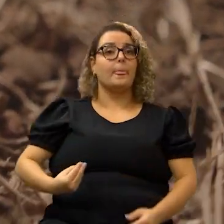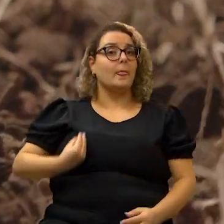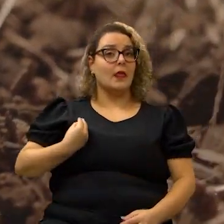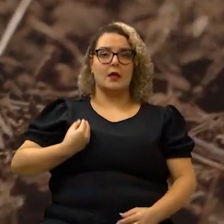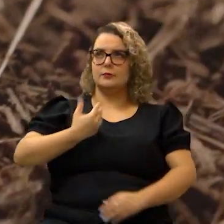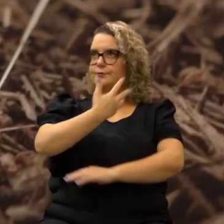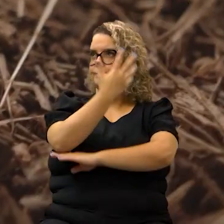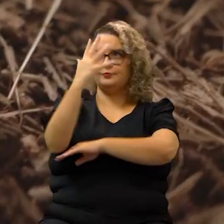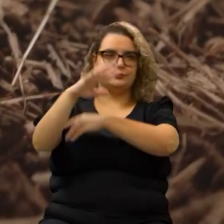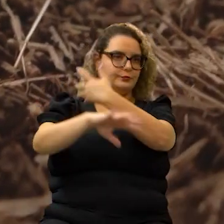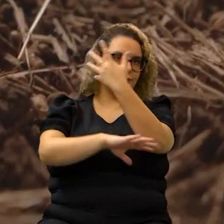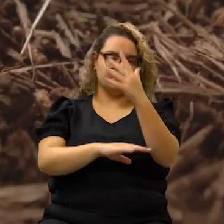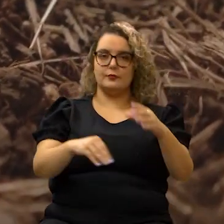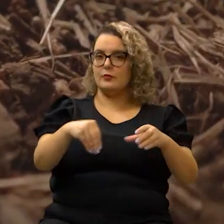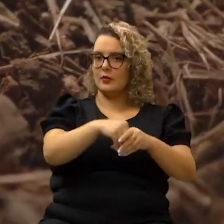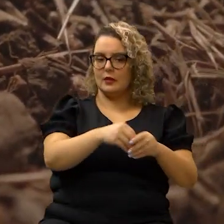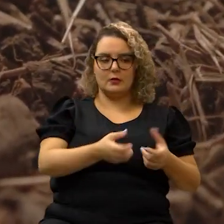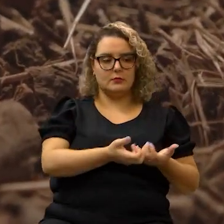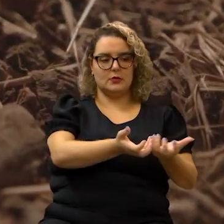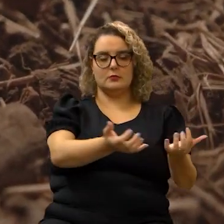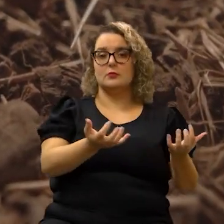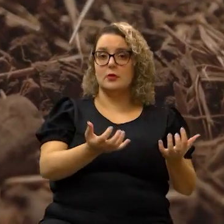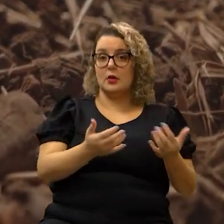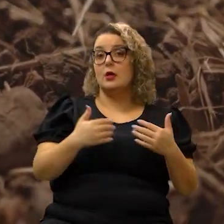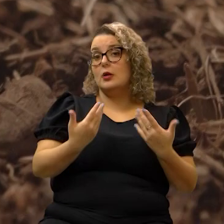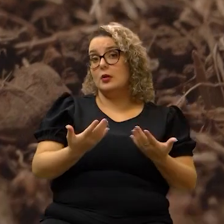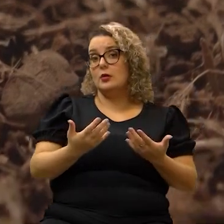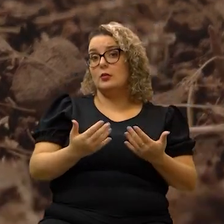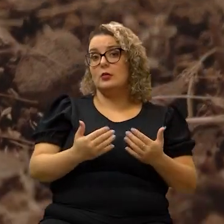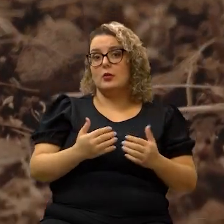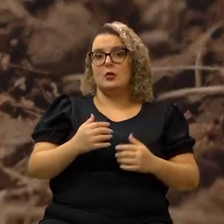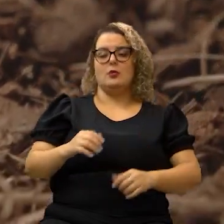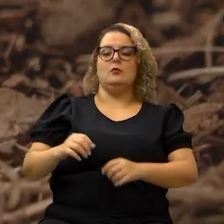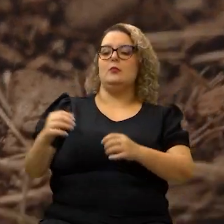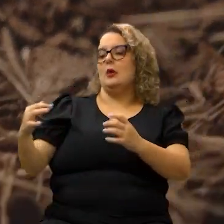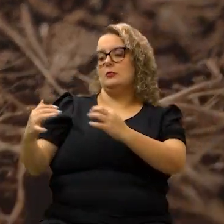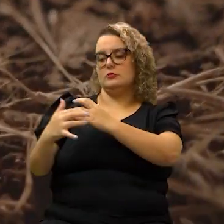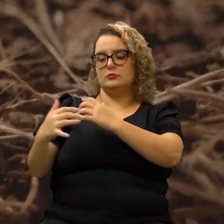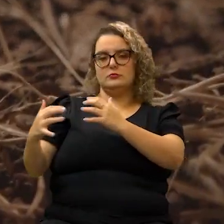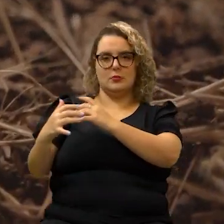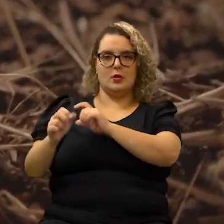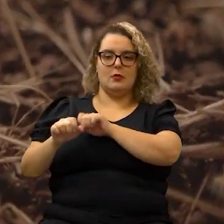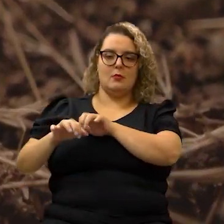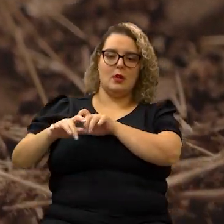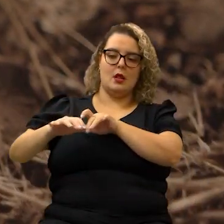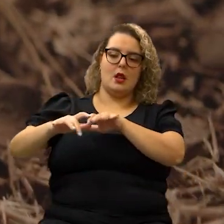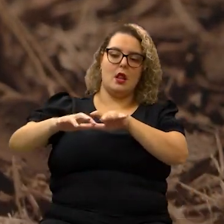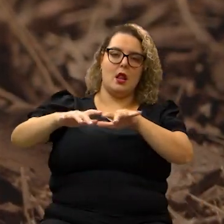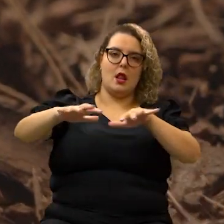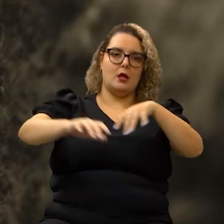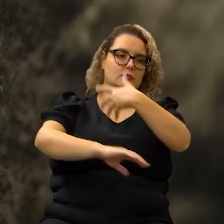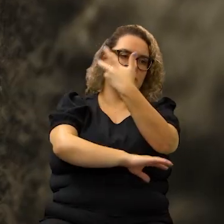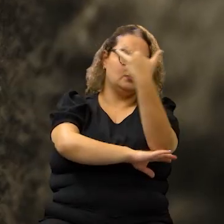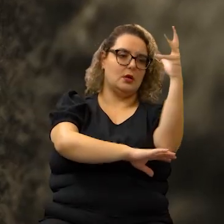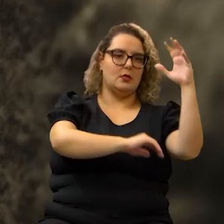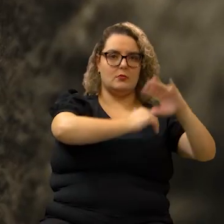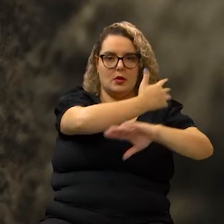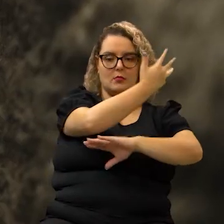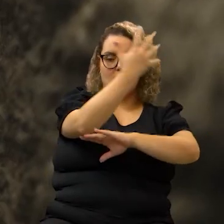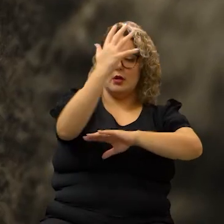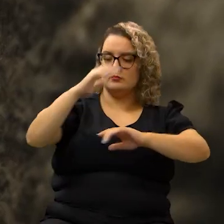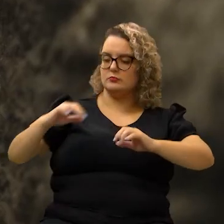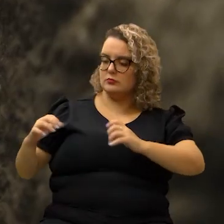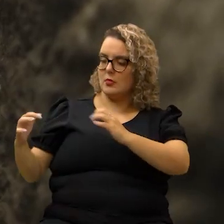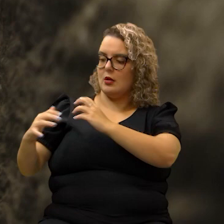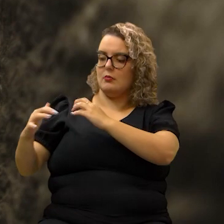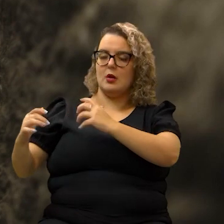na natureza, no meio ambiente, na mata, né? E com o crescimento das cidades, a gente tem 2 coisas: o crescimento da